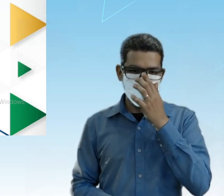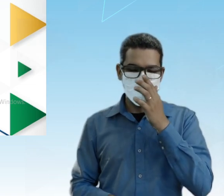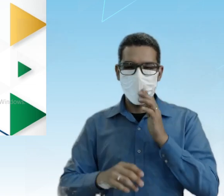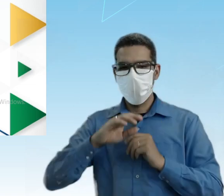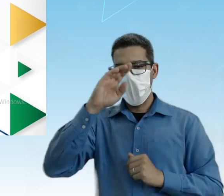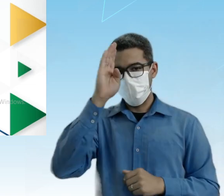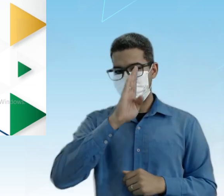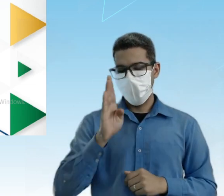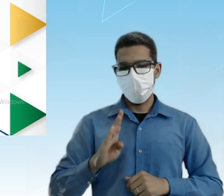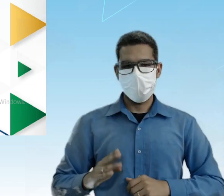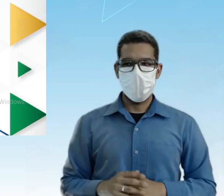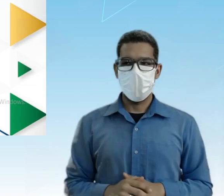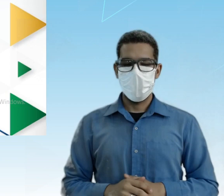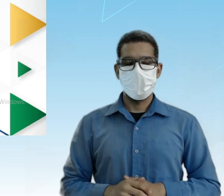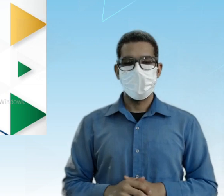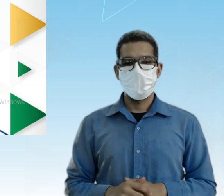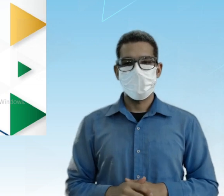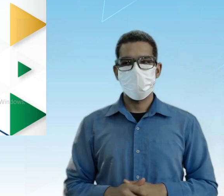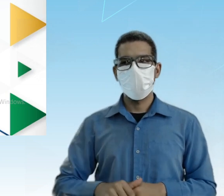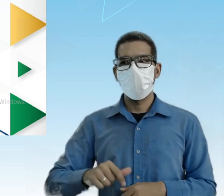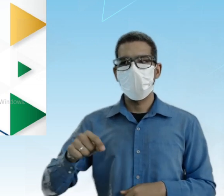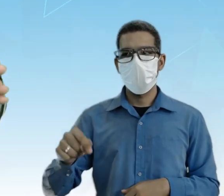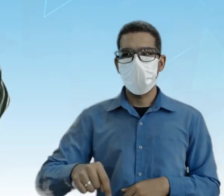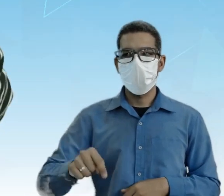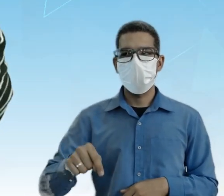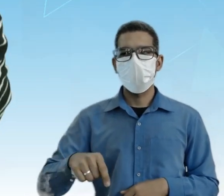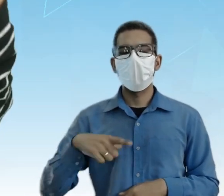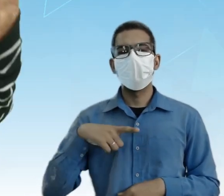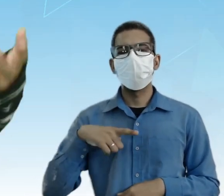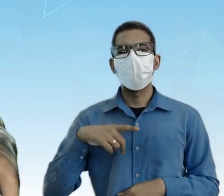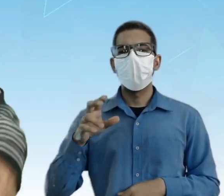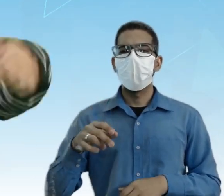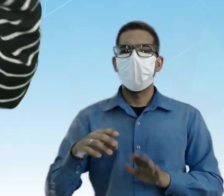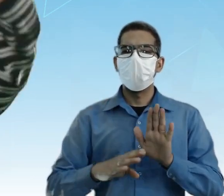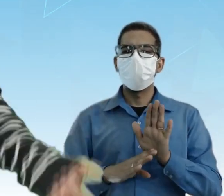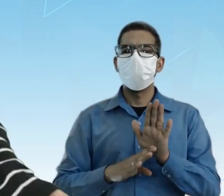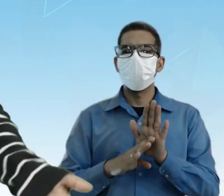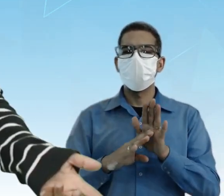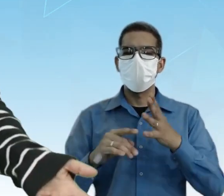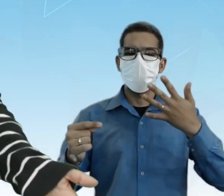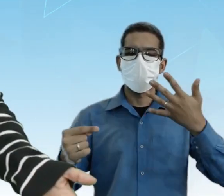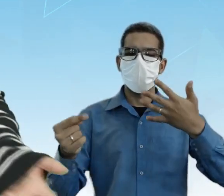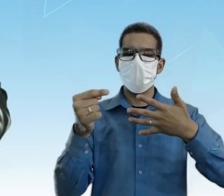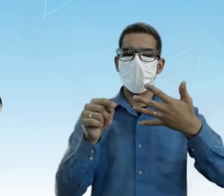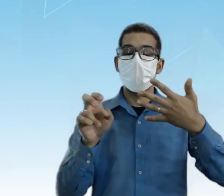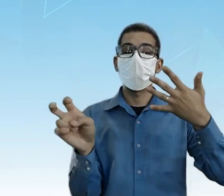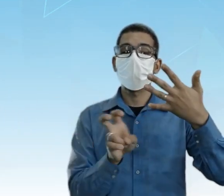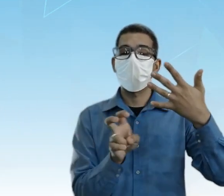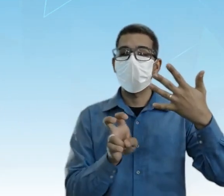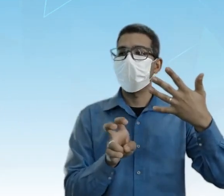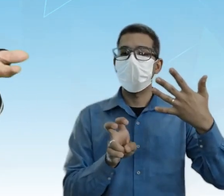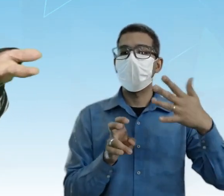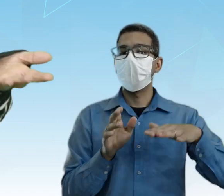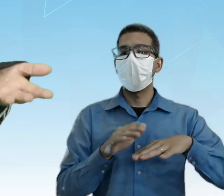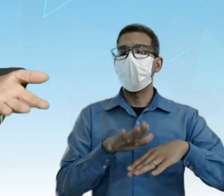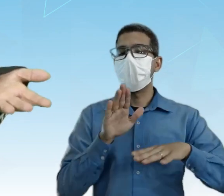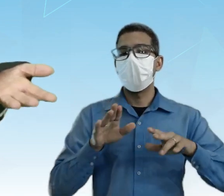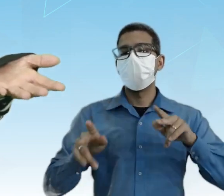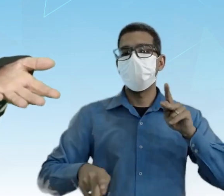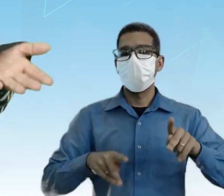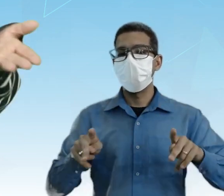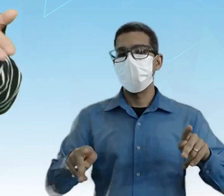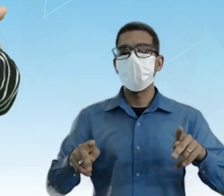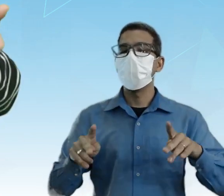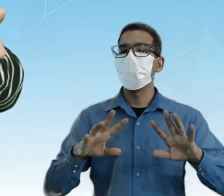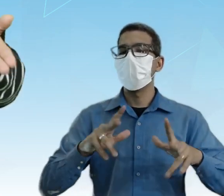Brasil. Atualmente, a gente possui a quinta maior população do mundo. Então, conforme os dados do Instituto